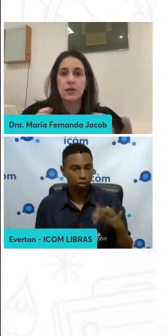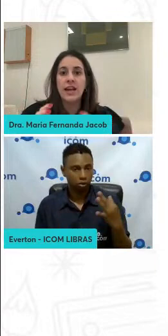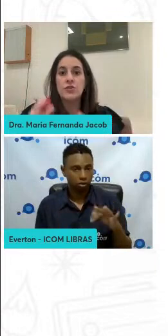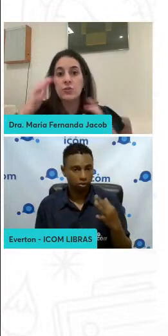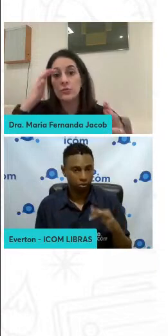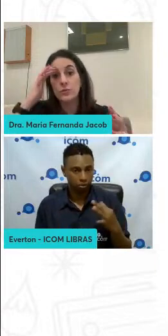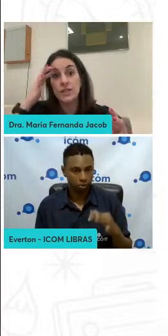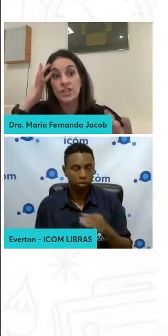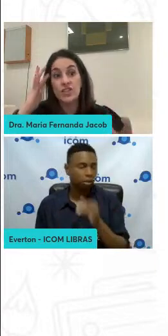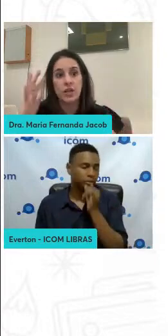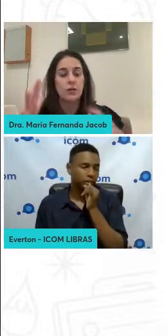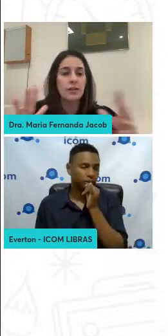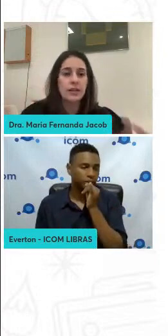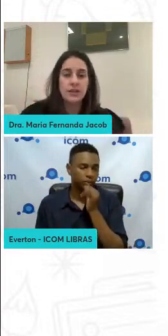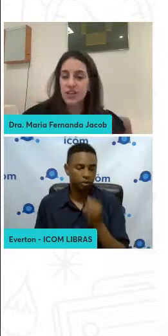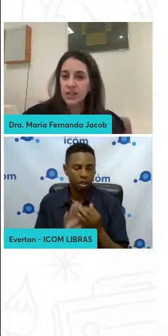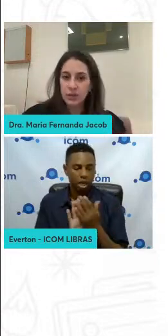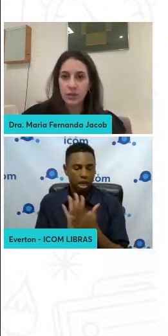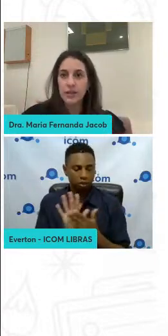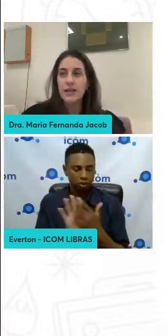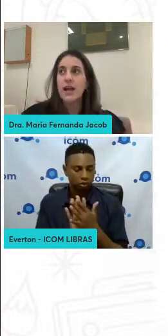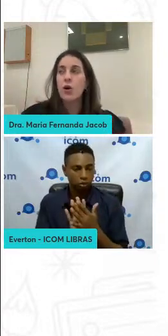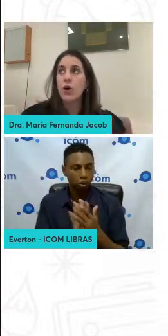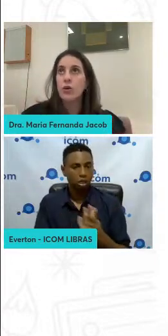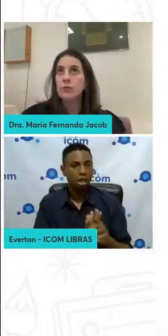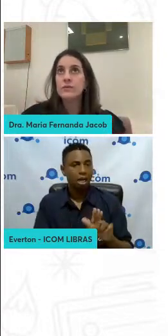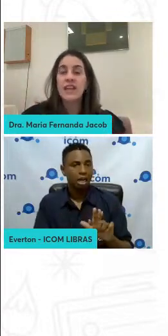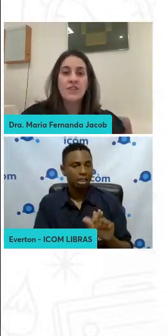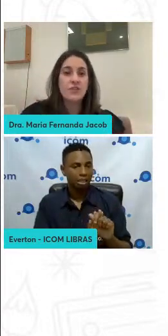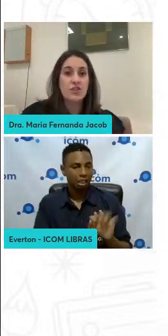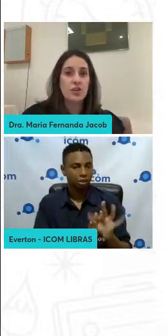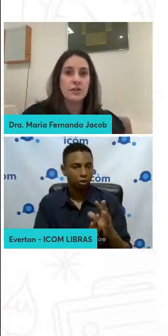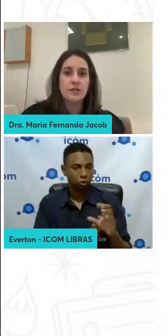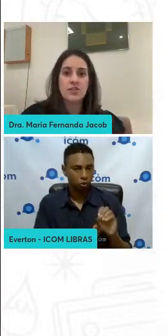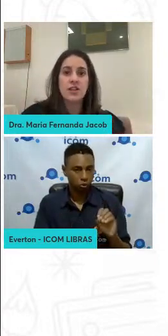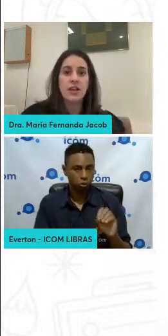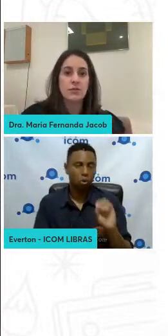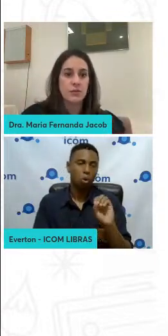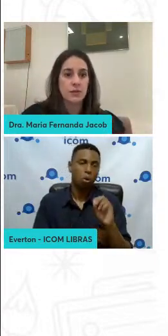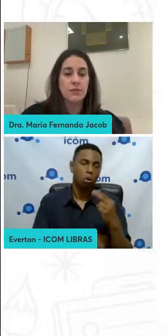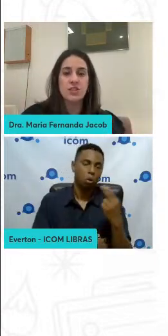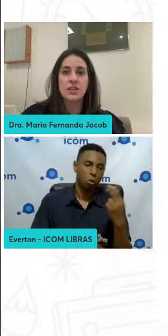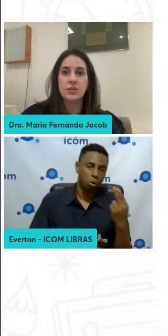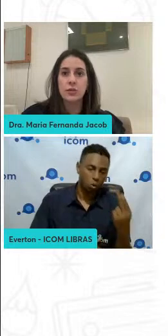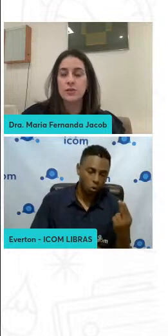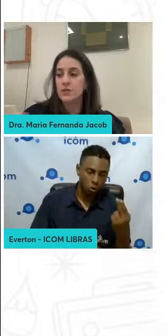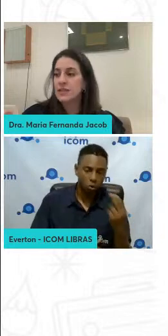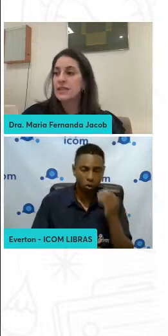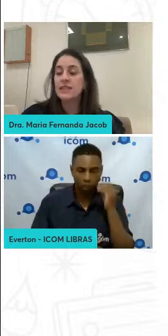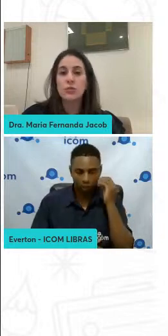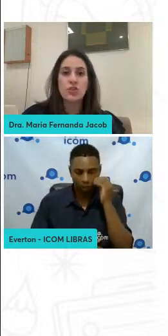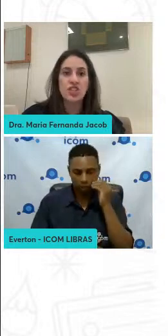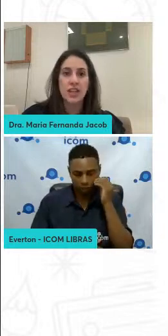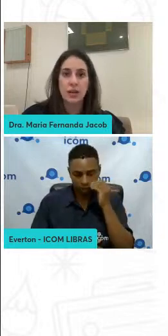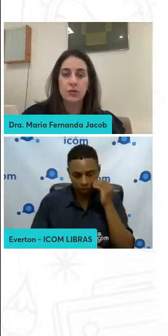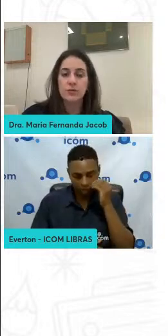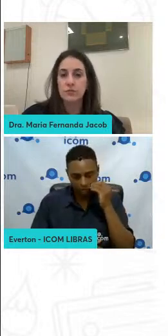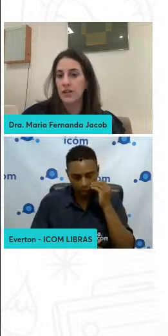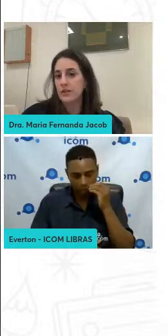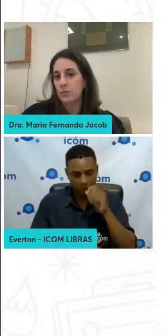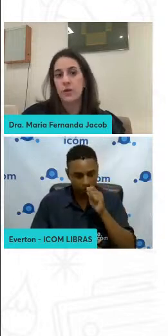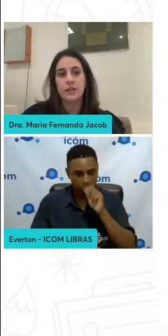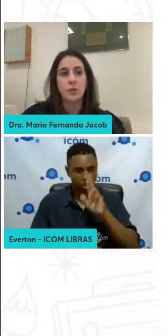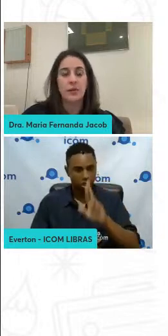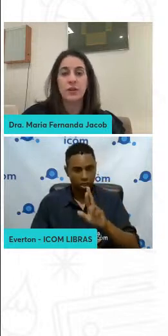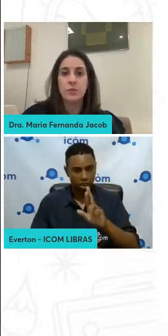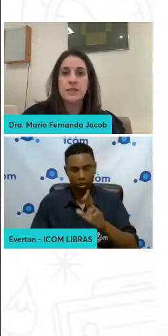lático. Ácido lático numa região gera dor. Ou déficit de oxigênio, isso também gera dor. Se você anda no gelo,